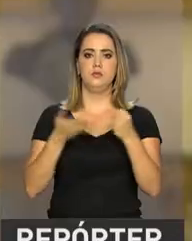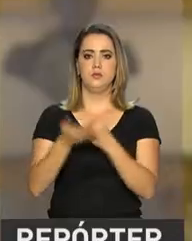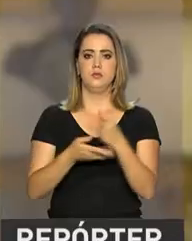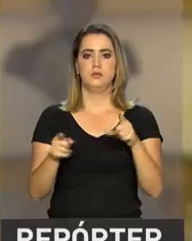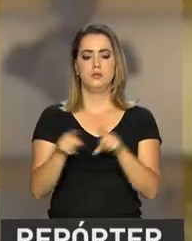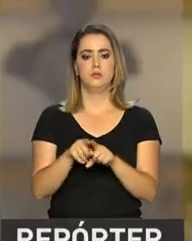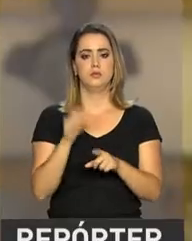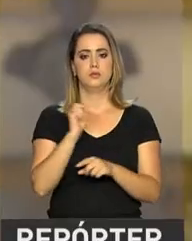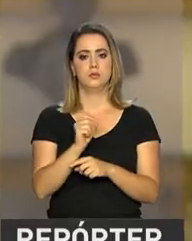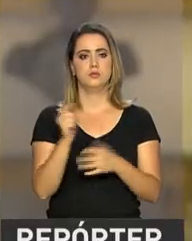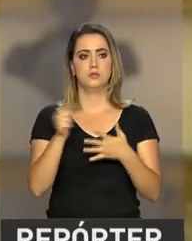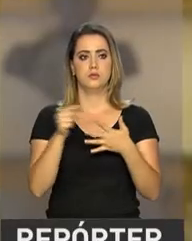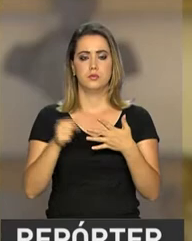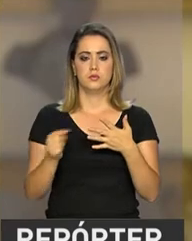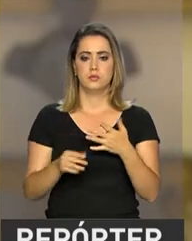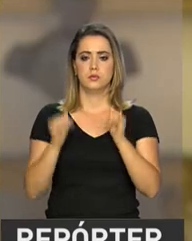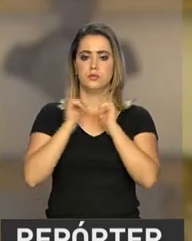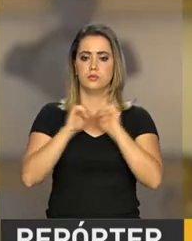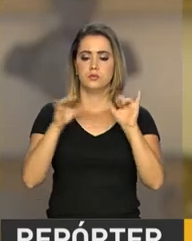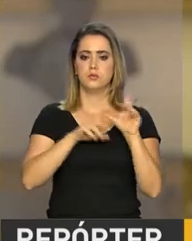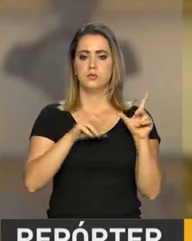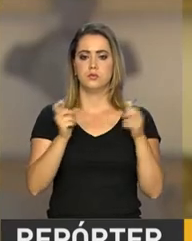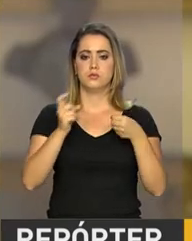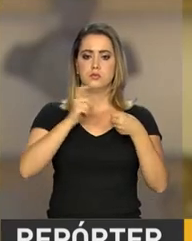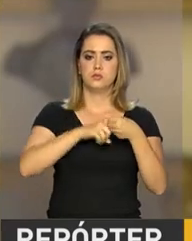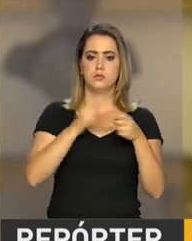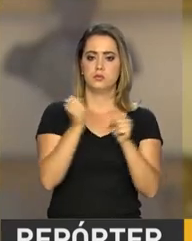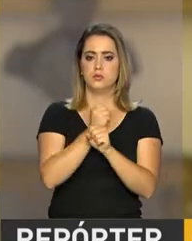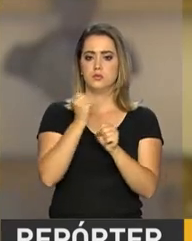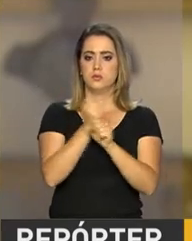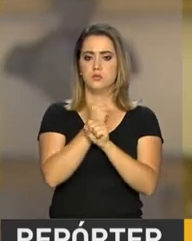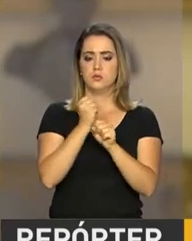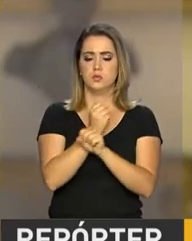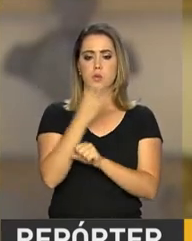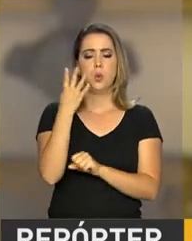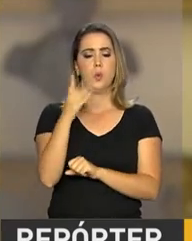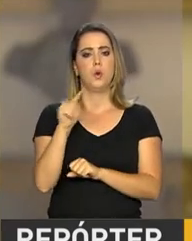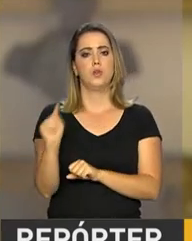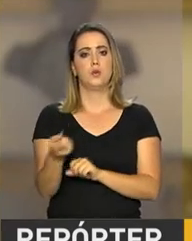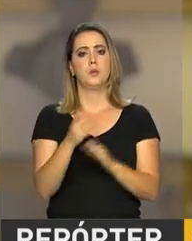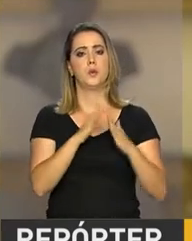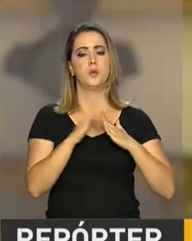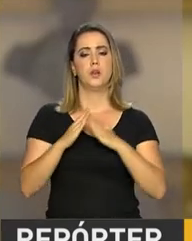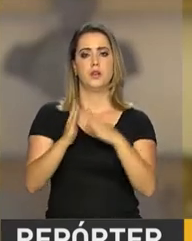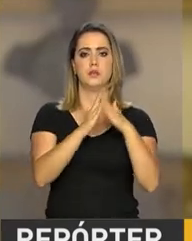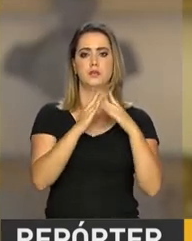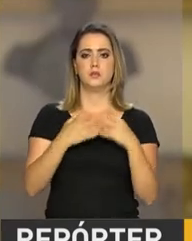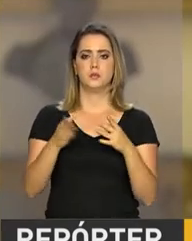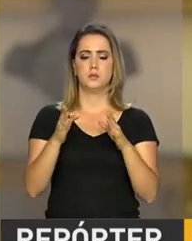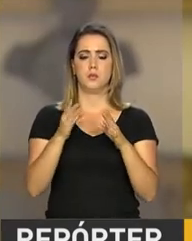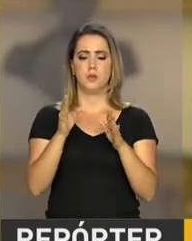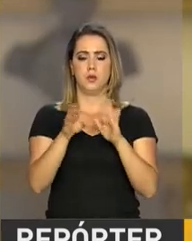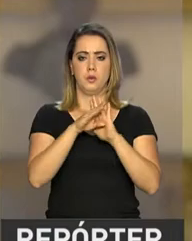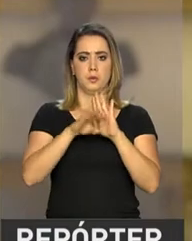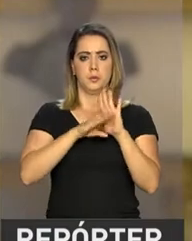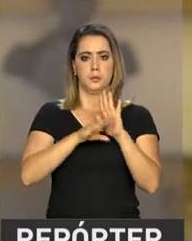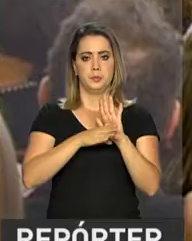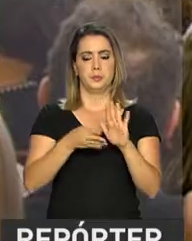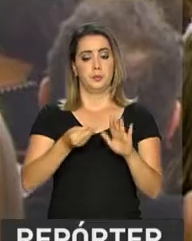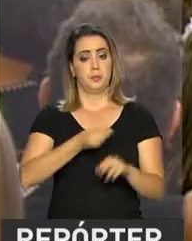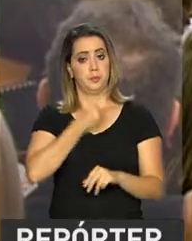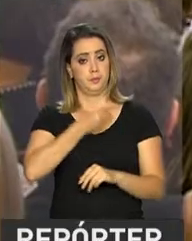entre as medidas anunciadas está a retomada das obras de quatro mil unidades habitacionais do programa minha casa minha